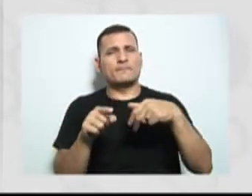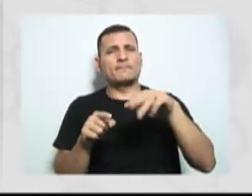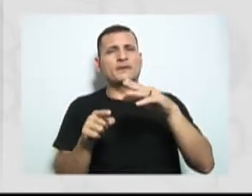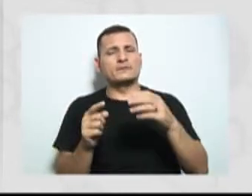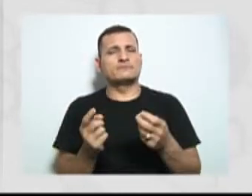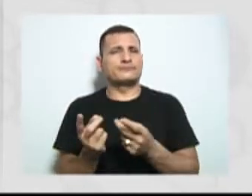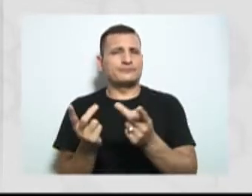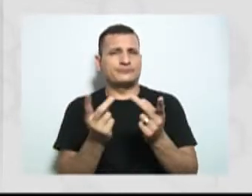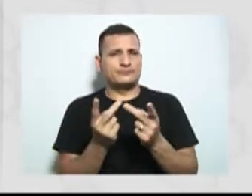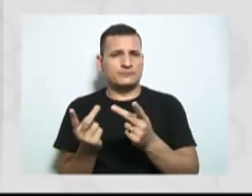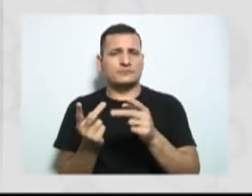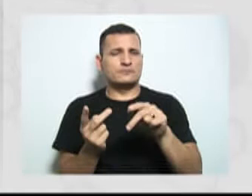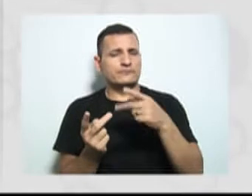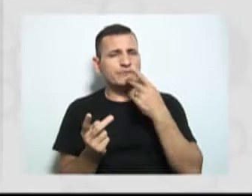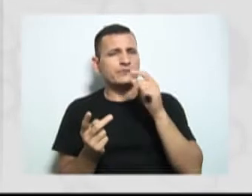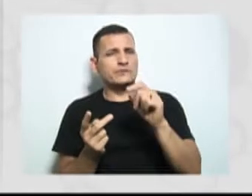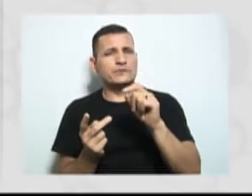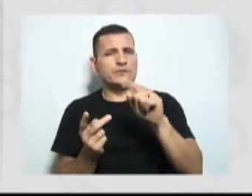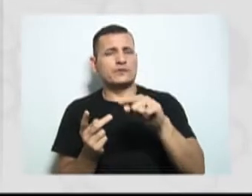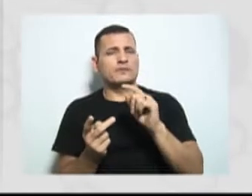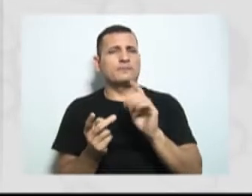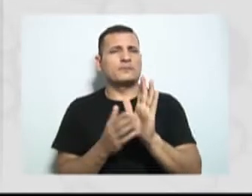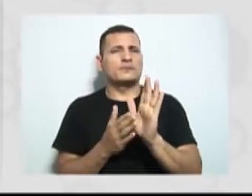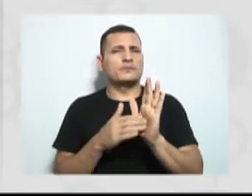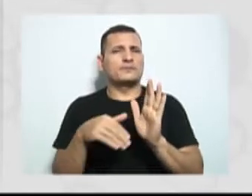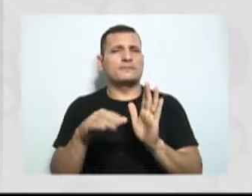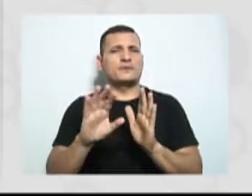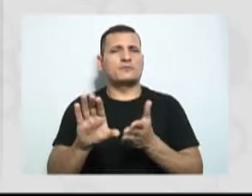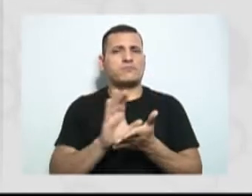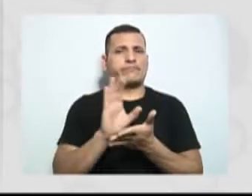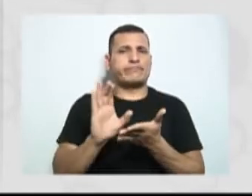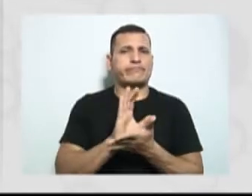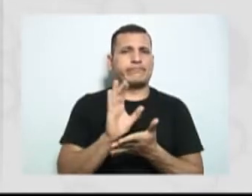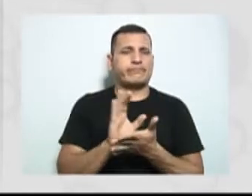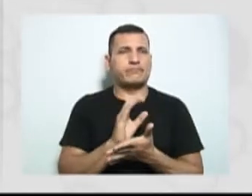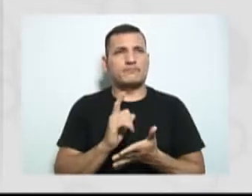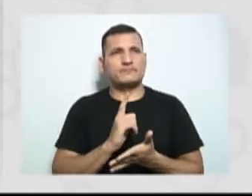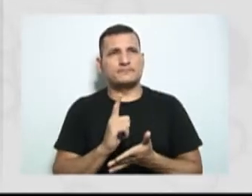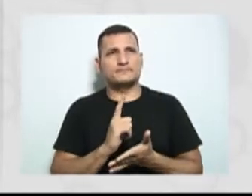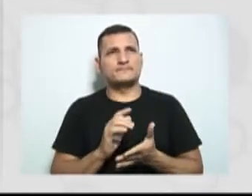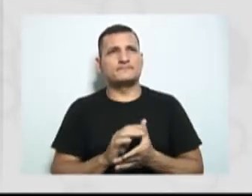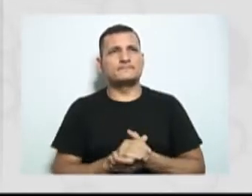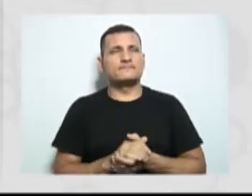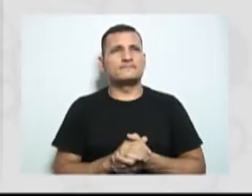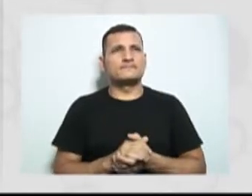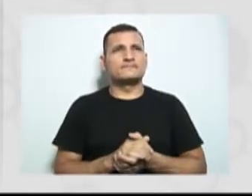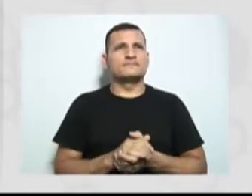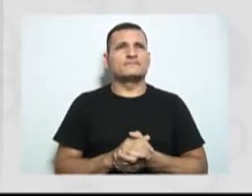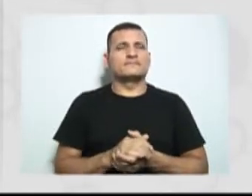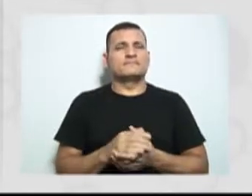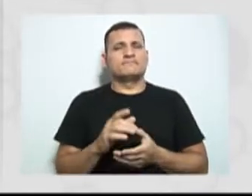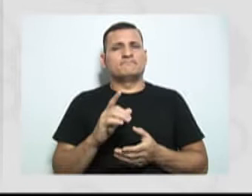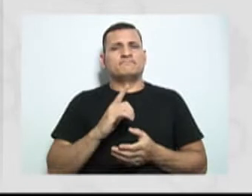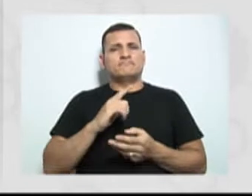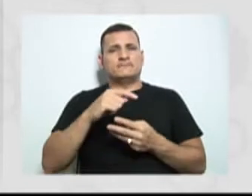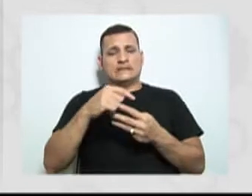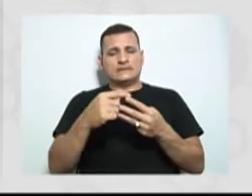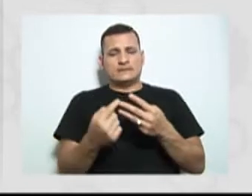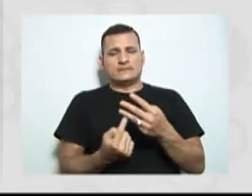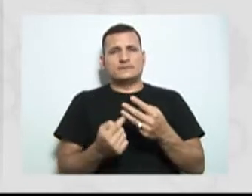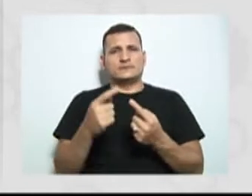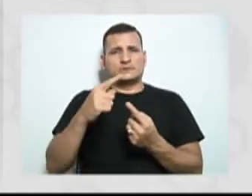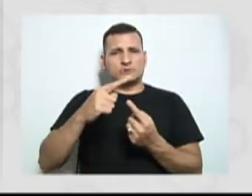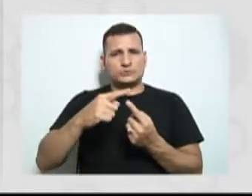dizer aqueles que estão me proporcionando um maior lucro, certo? Aí eu estou fazendo 3 tipos de produto. Vocês viram que lá